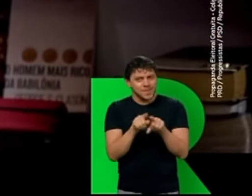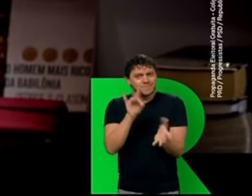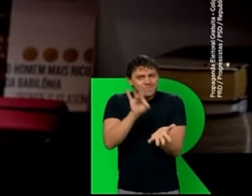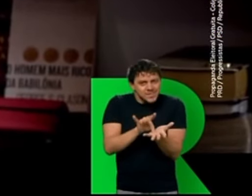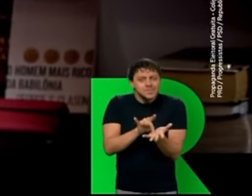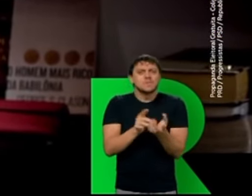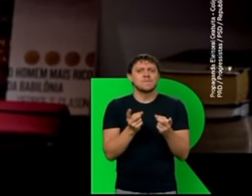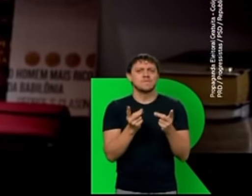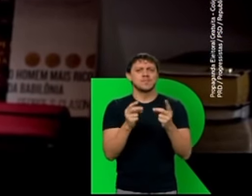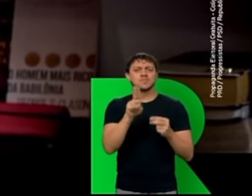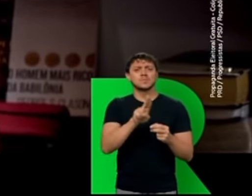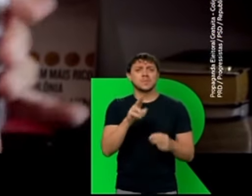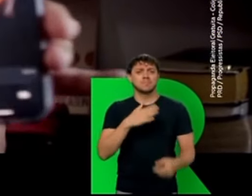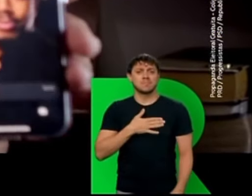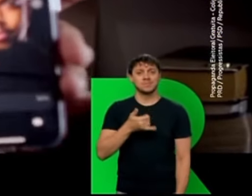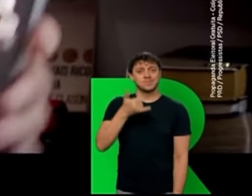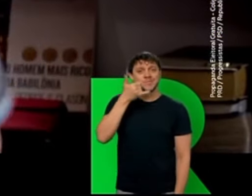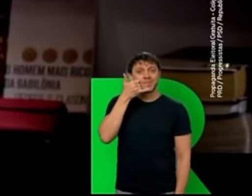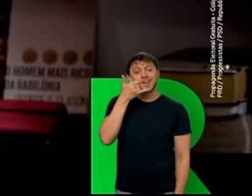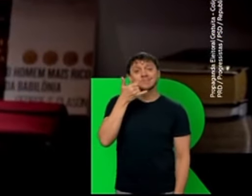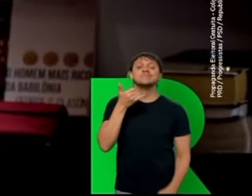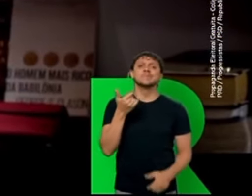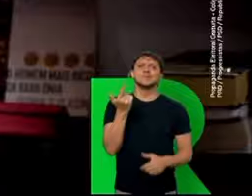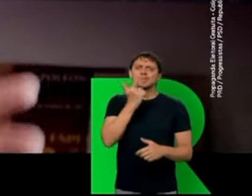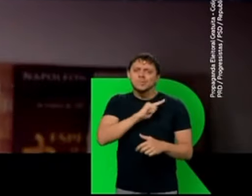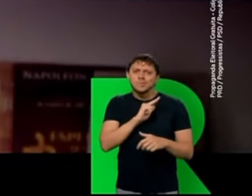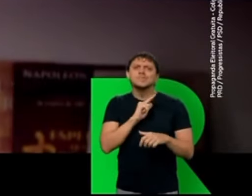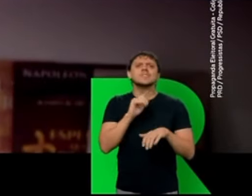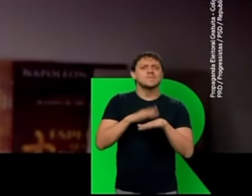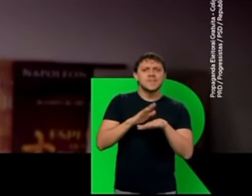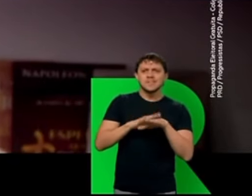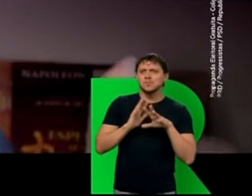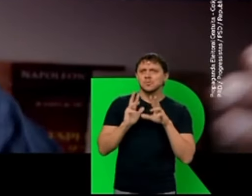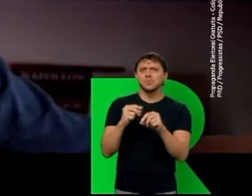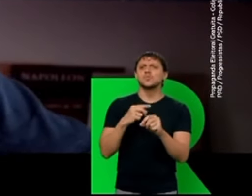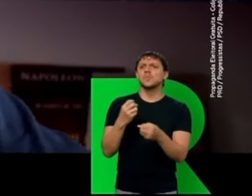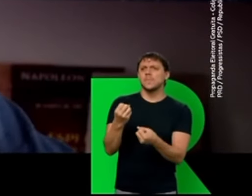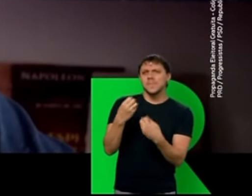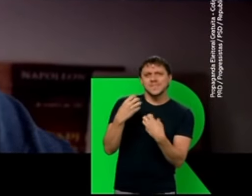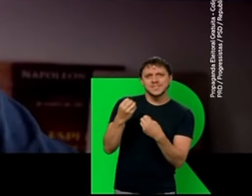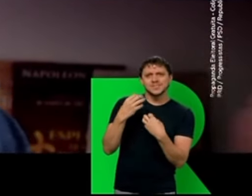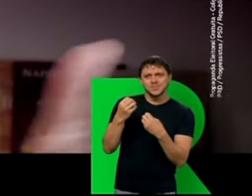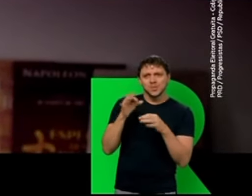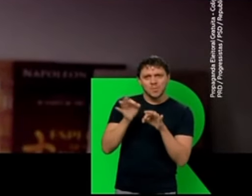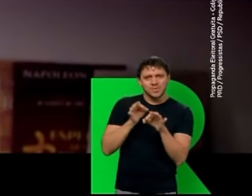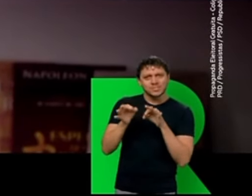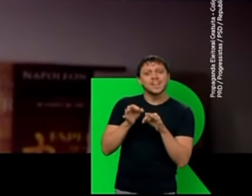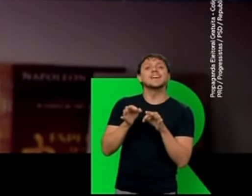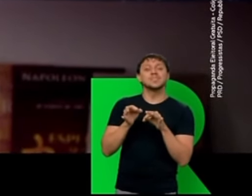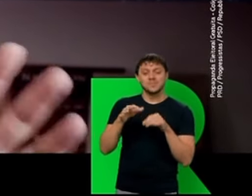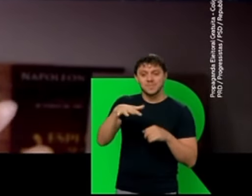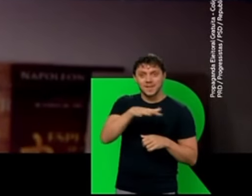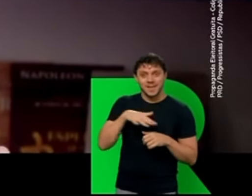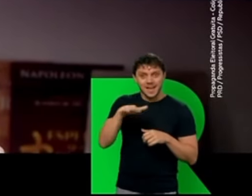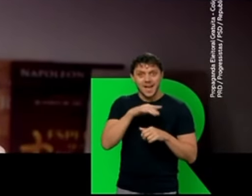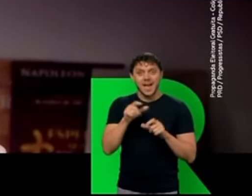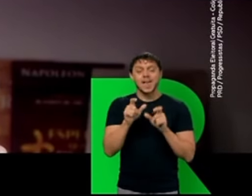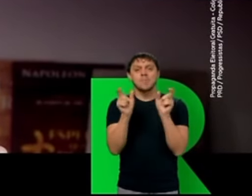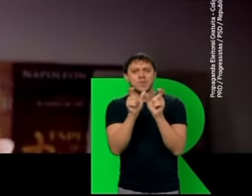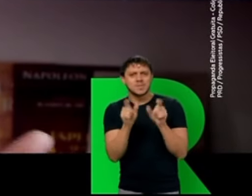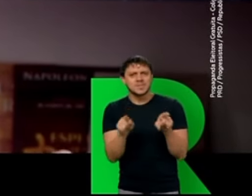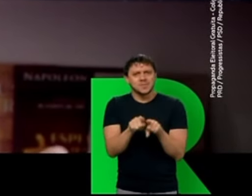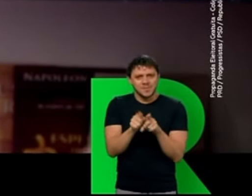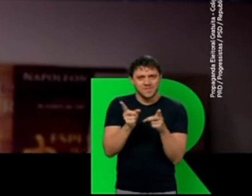e físicos usando só meu celular. Apliquei tudo que o Meu Trampo ensinou dentro da